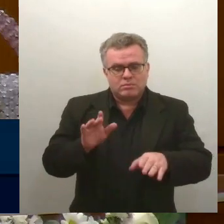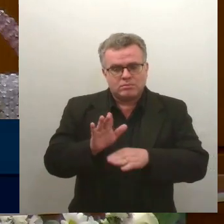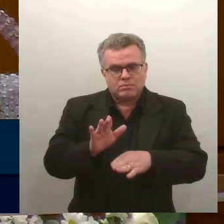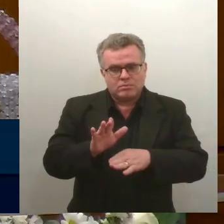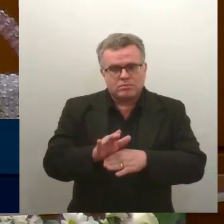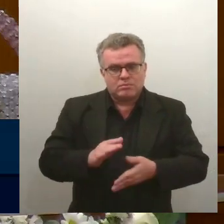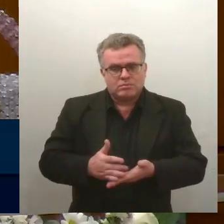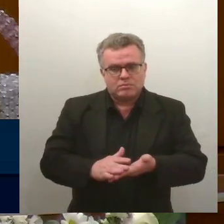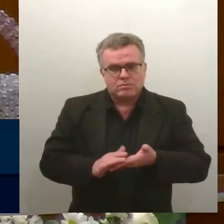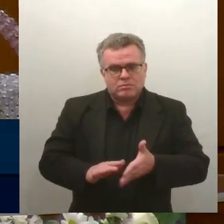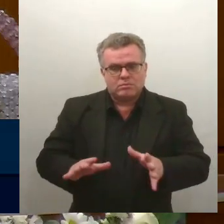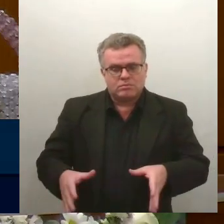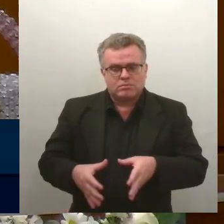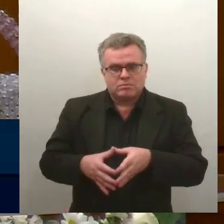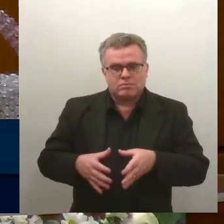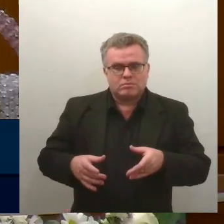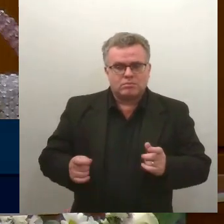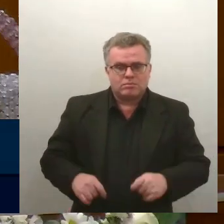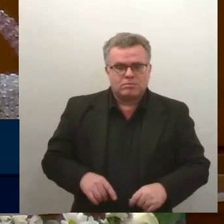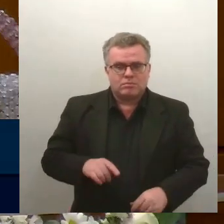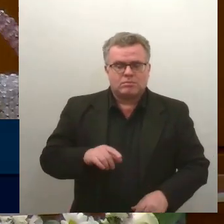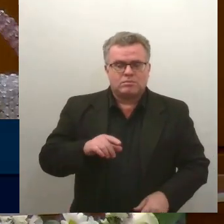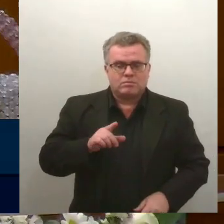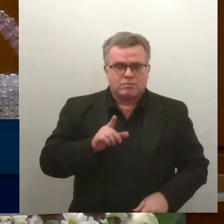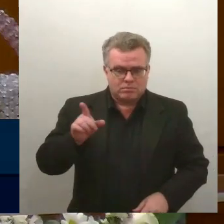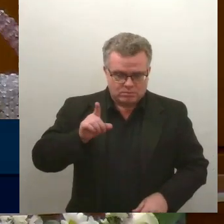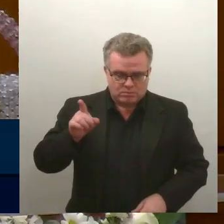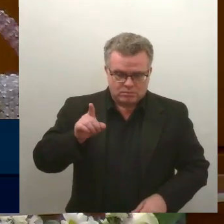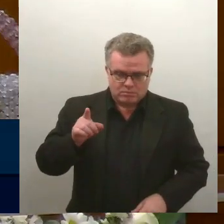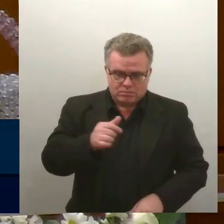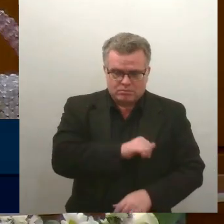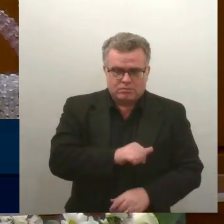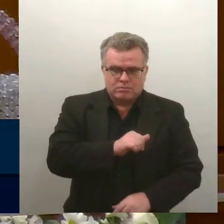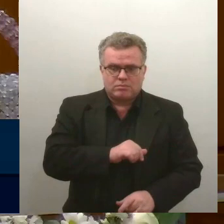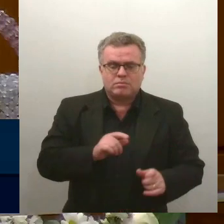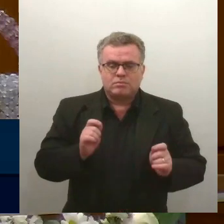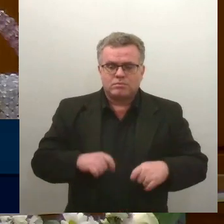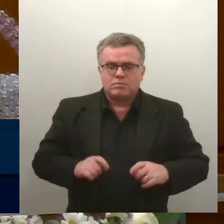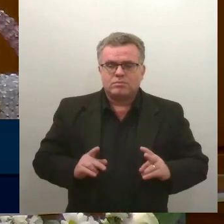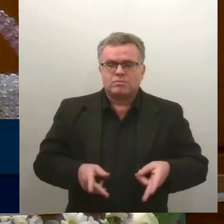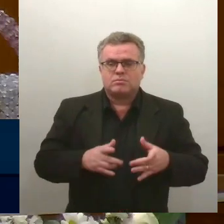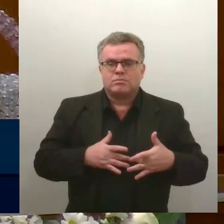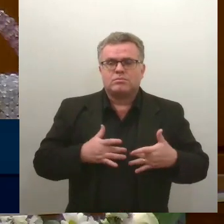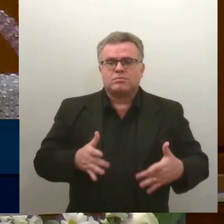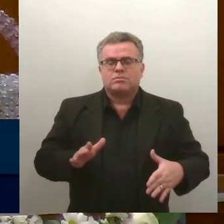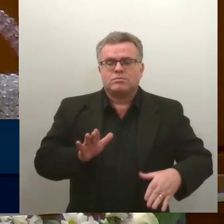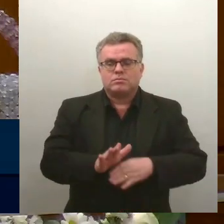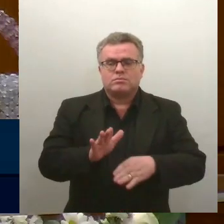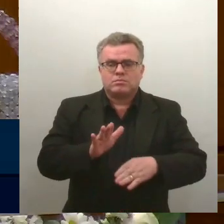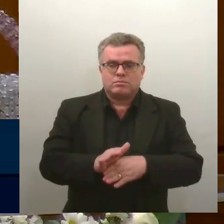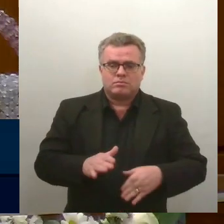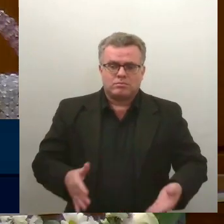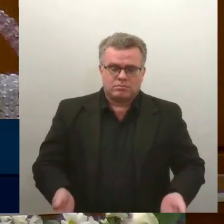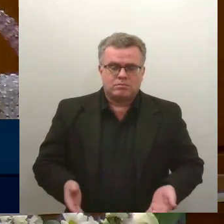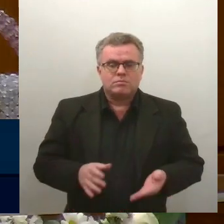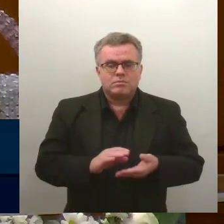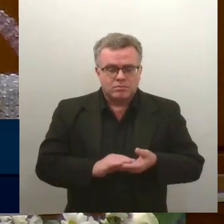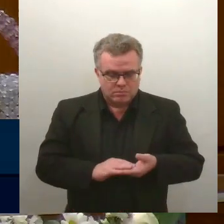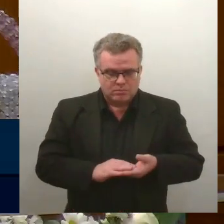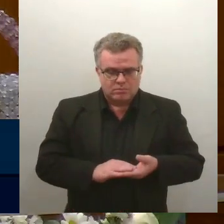e fundou a Ação Solidária Santo Antônio, uma entidade filantrópica